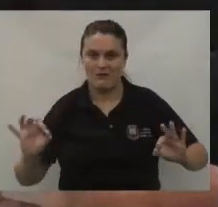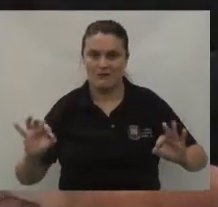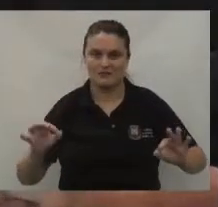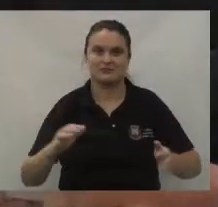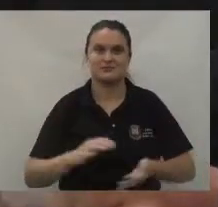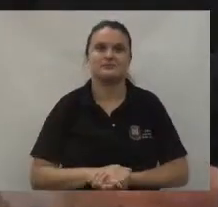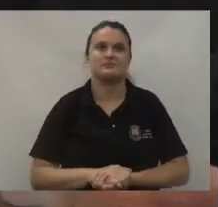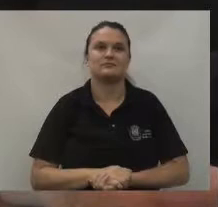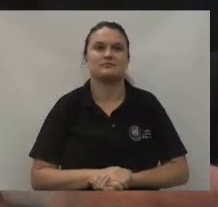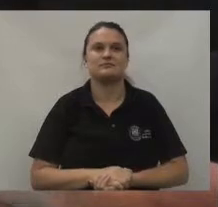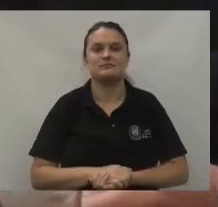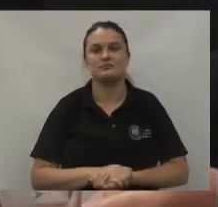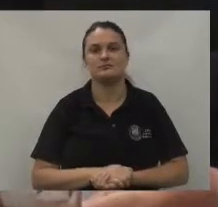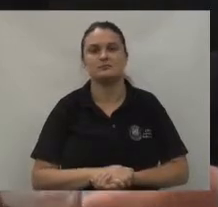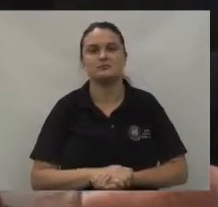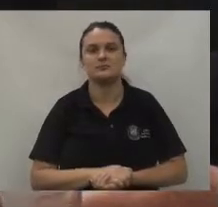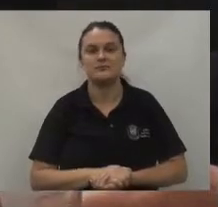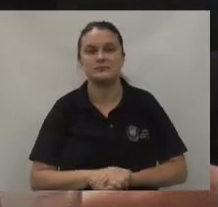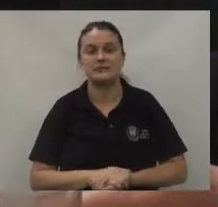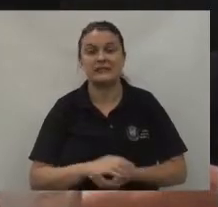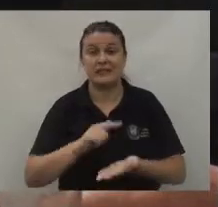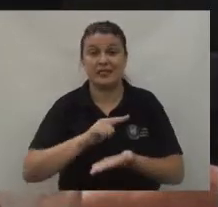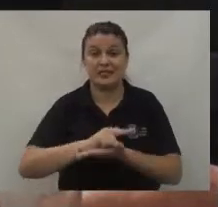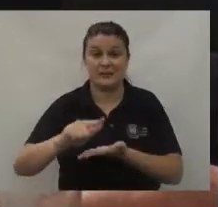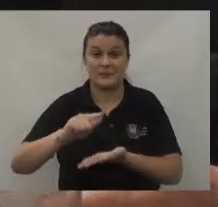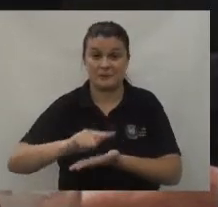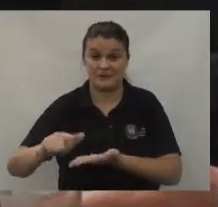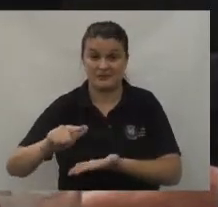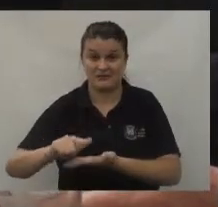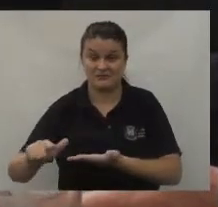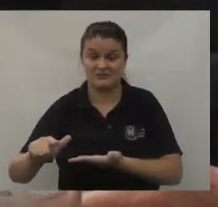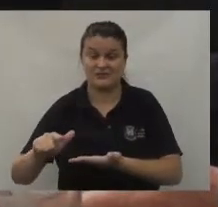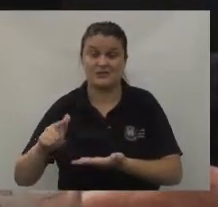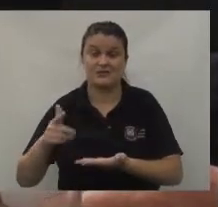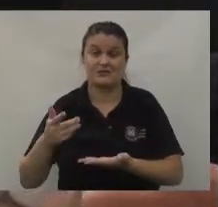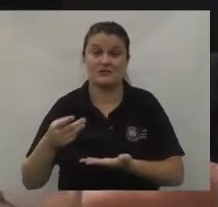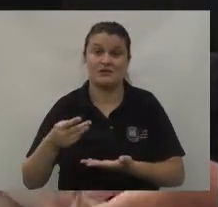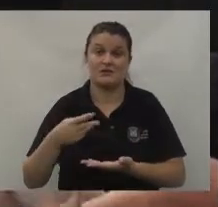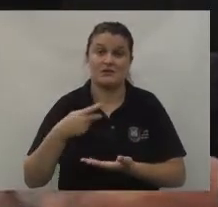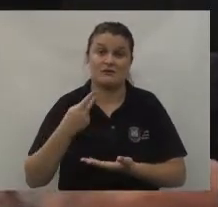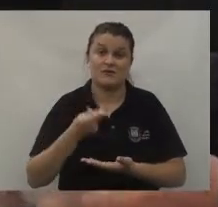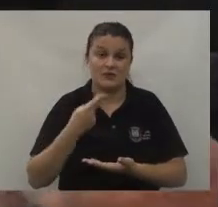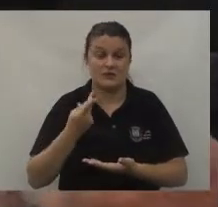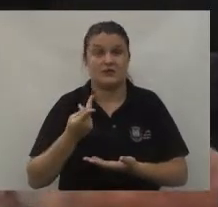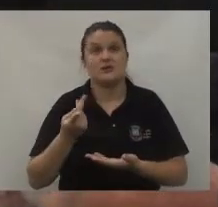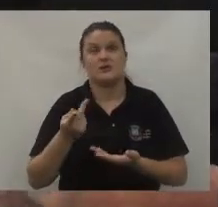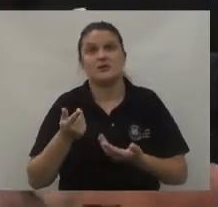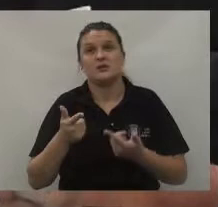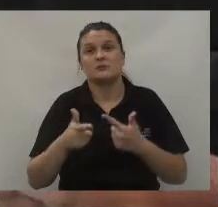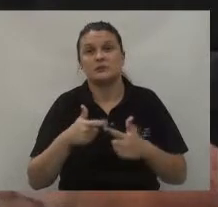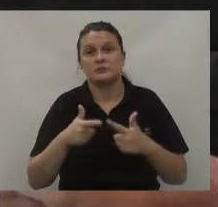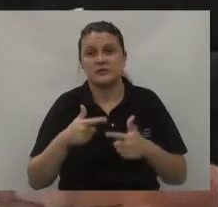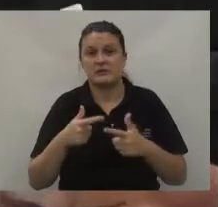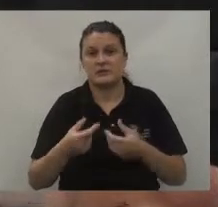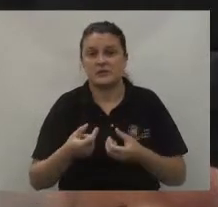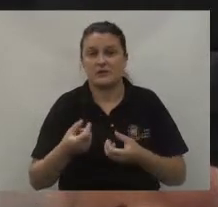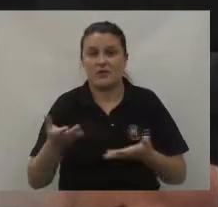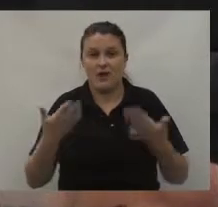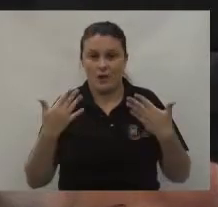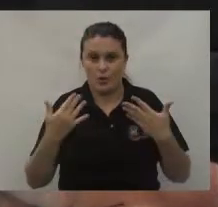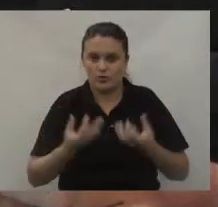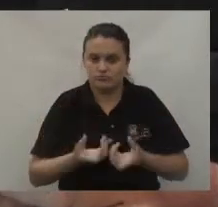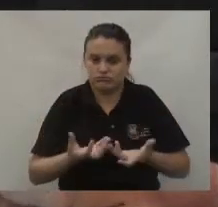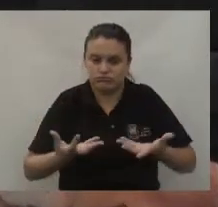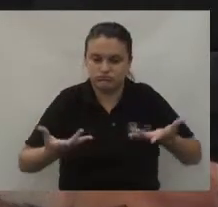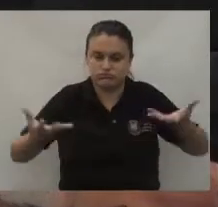aquelas árvores a questão da limpeza agora época do ano o mato crescendo